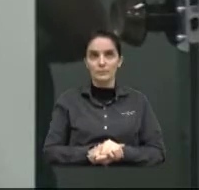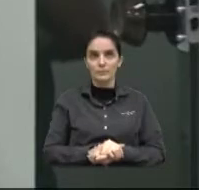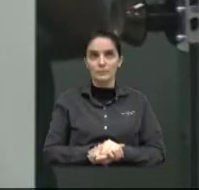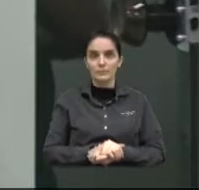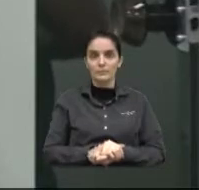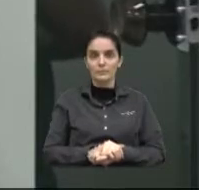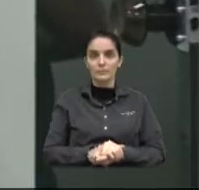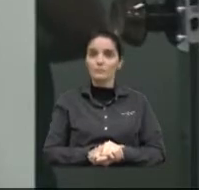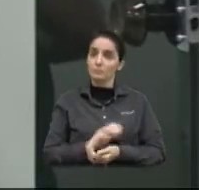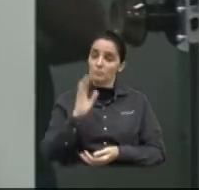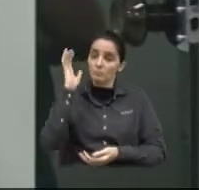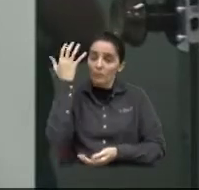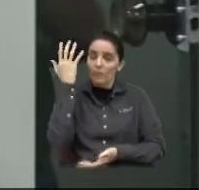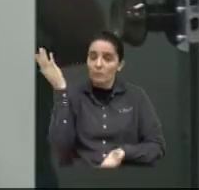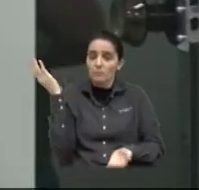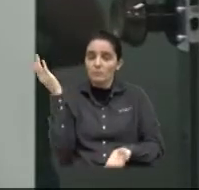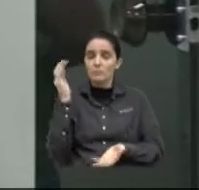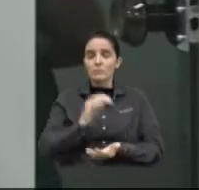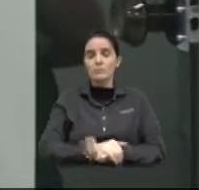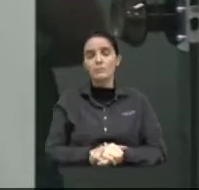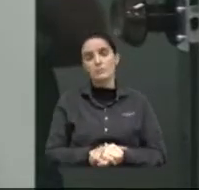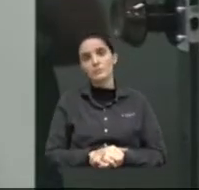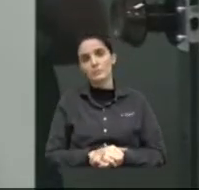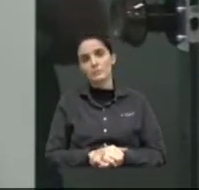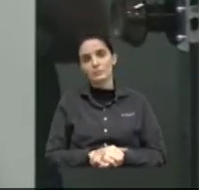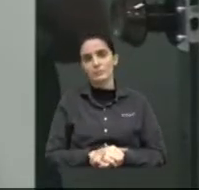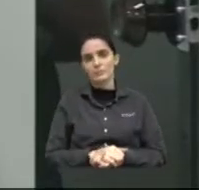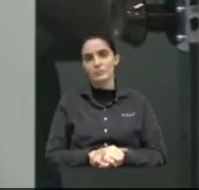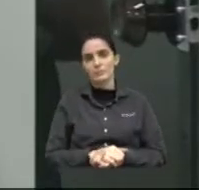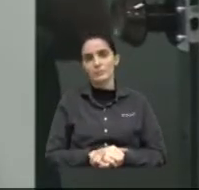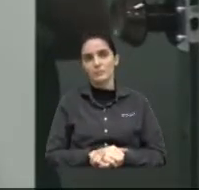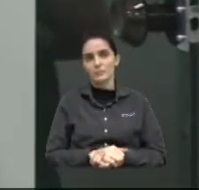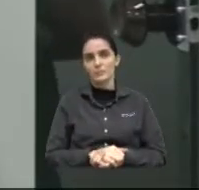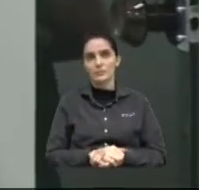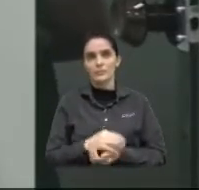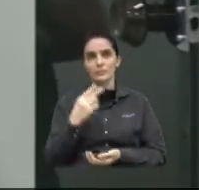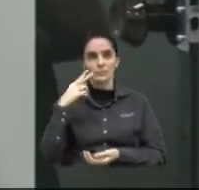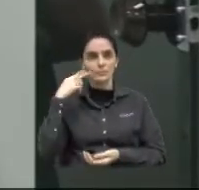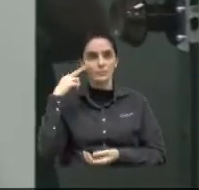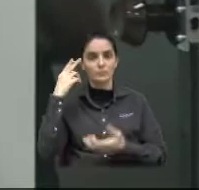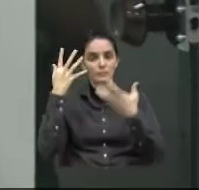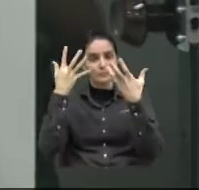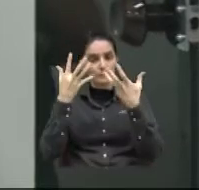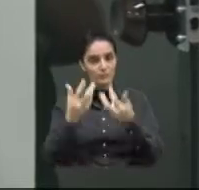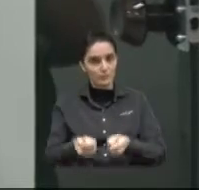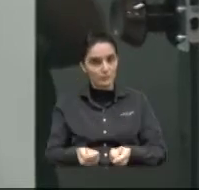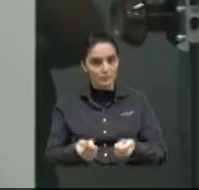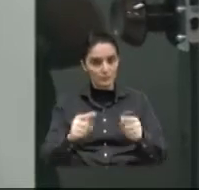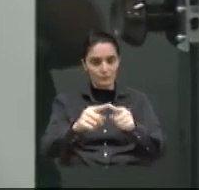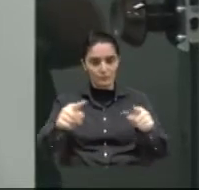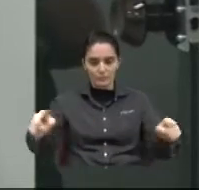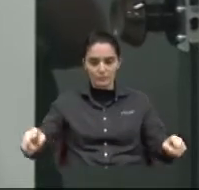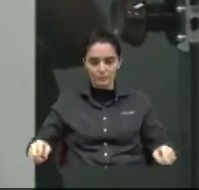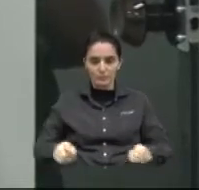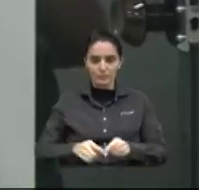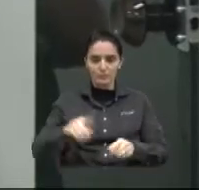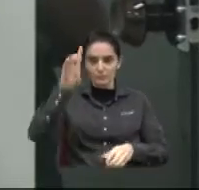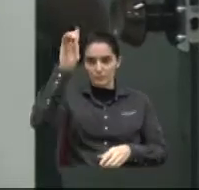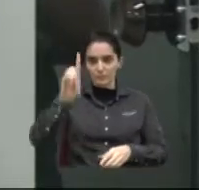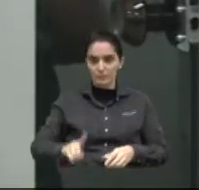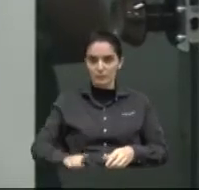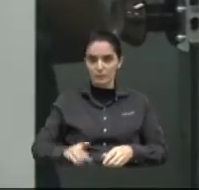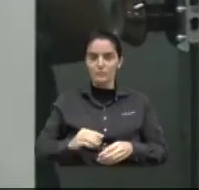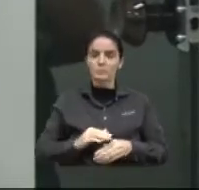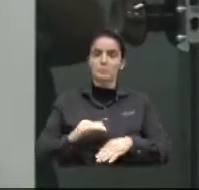que nós fizemos com o aval dos vereadores a mesa diretora discutiu duas duas